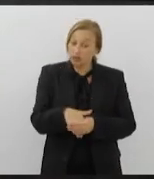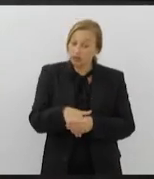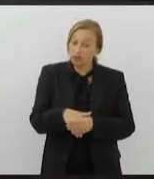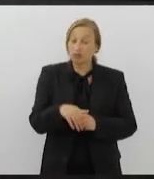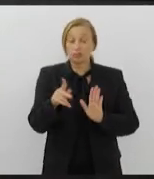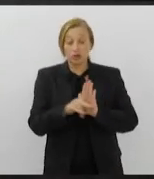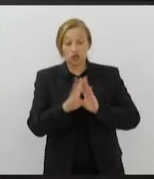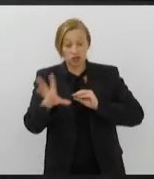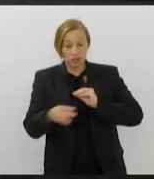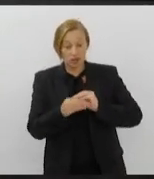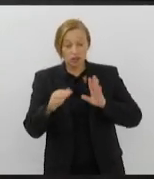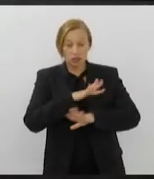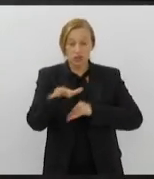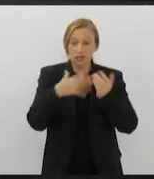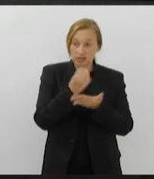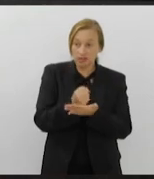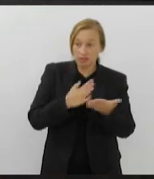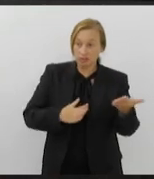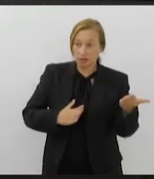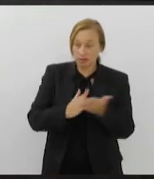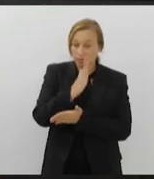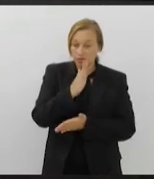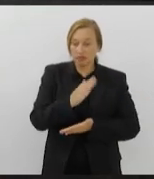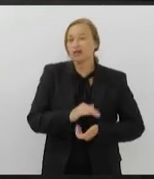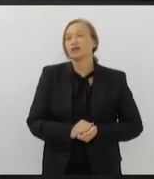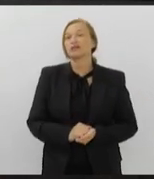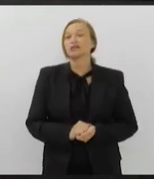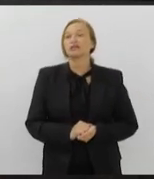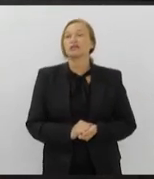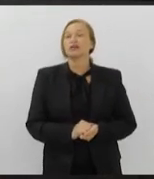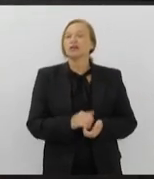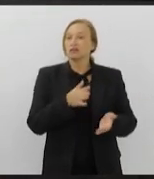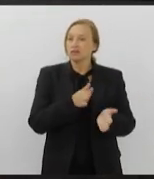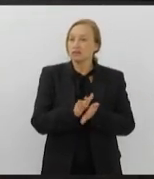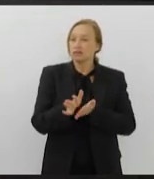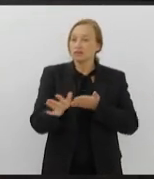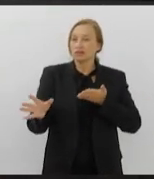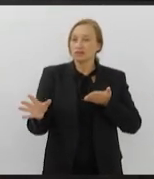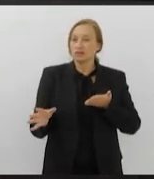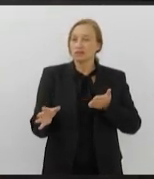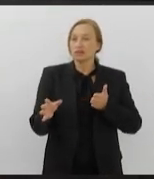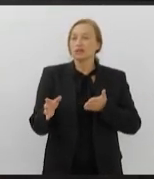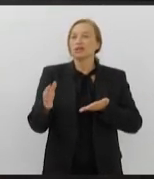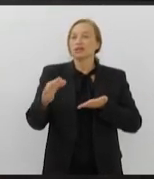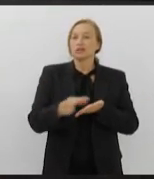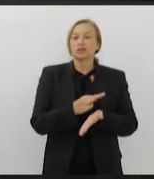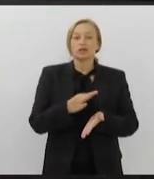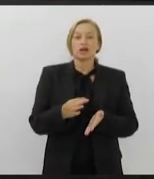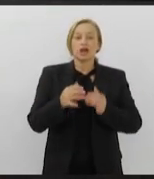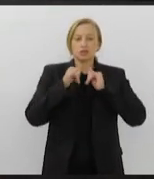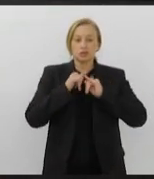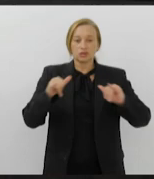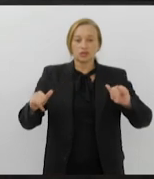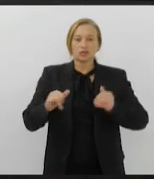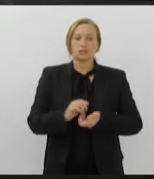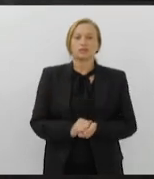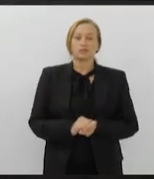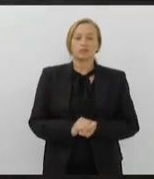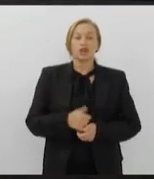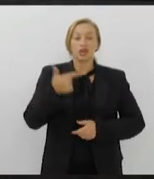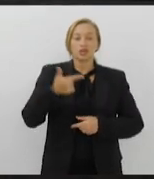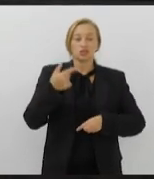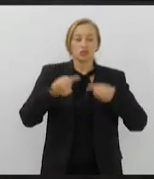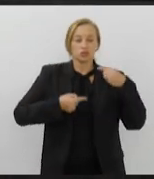projeto assim emendado. Senhores que aprovam, permaneçam como estão. Aprovado. Vai à redação final. Anuncio. Em